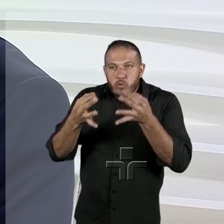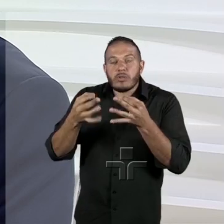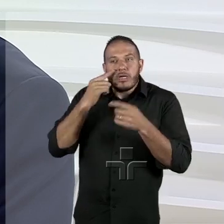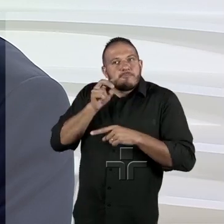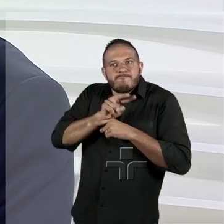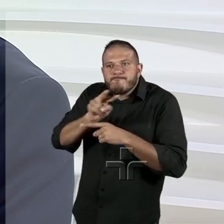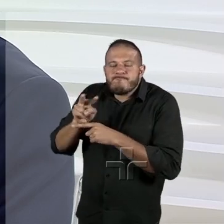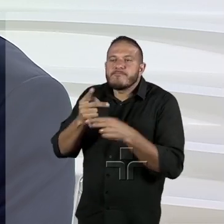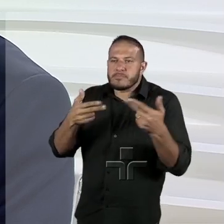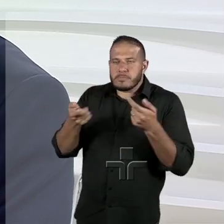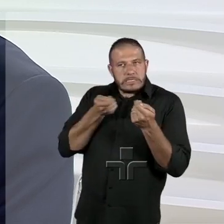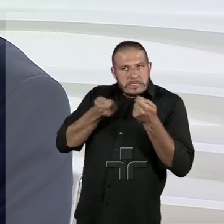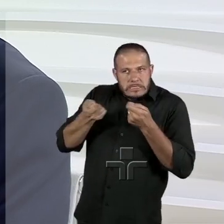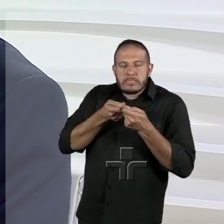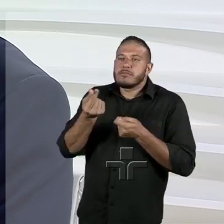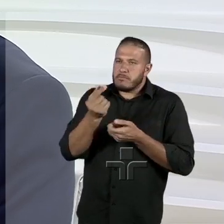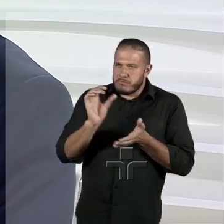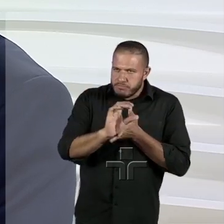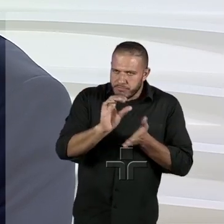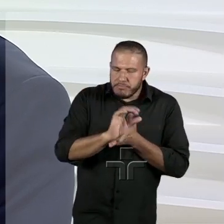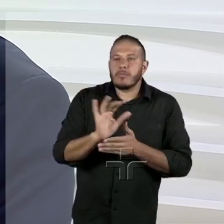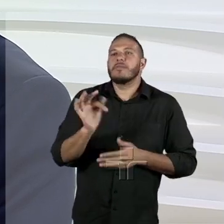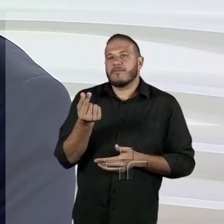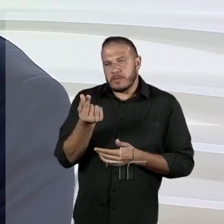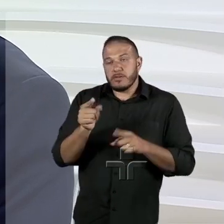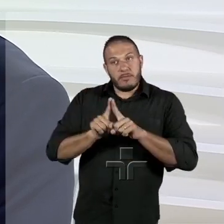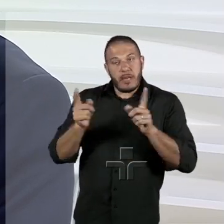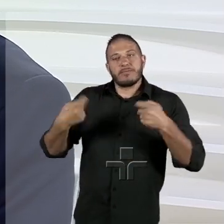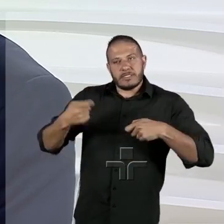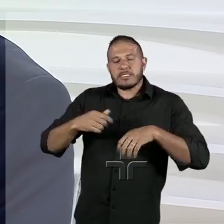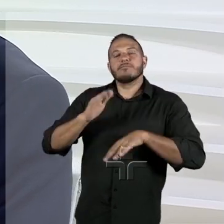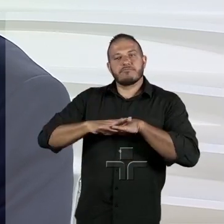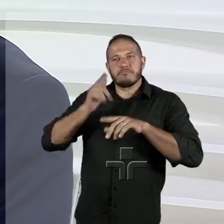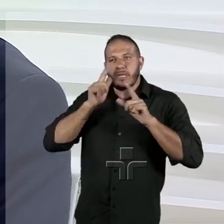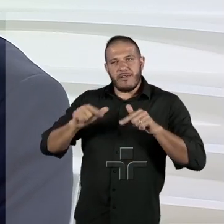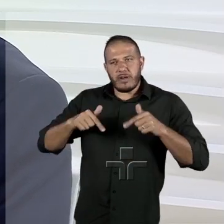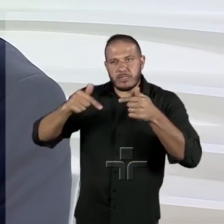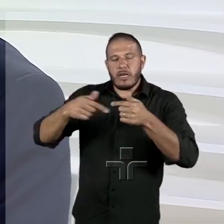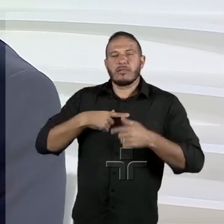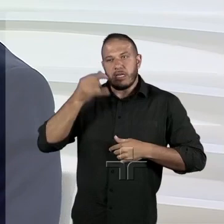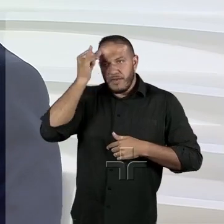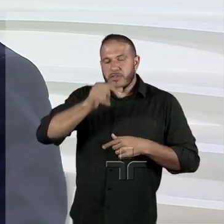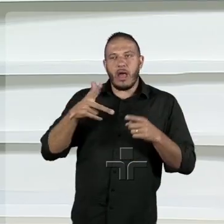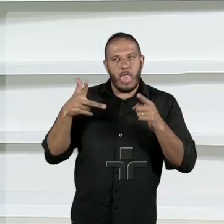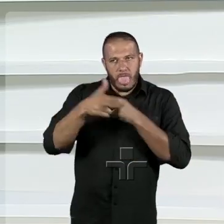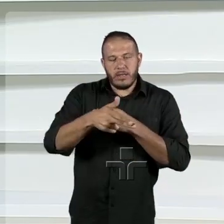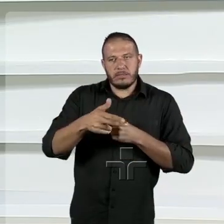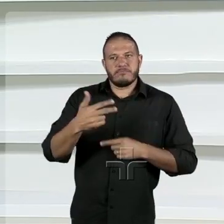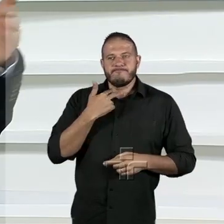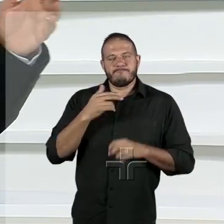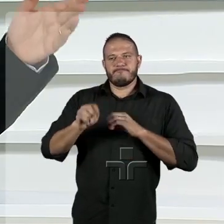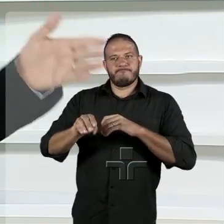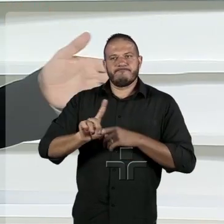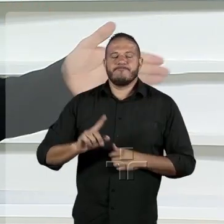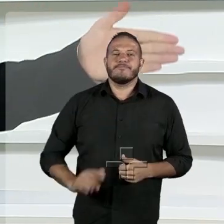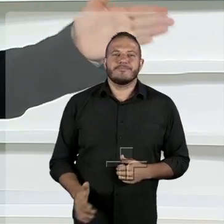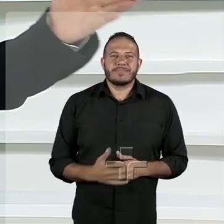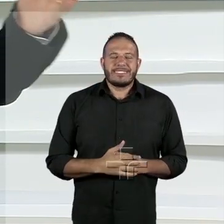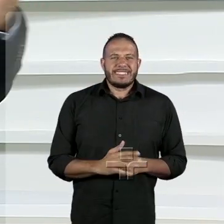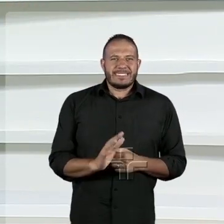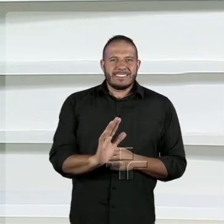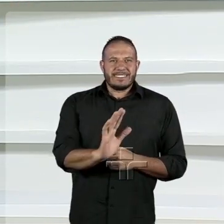dos recursos financeiros, mas a gente precisa avançar sem cortar dentro da educação. A gente